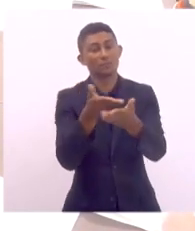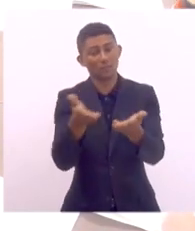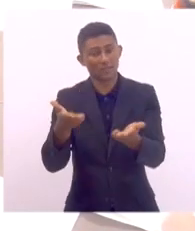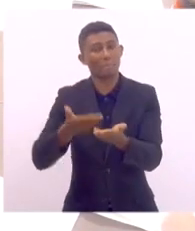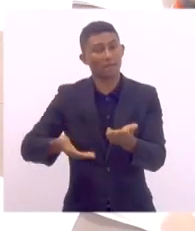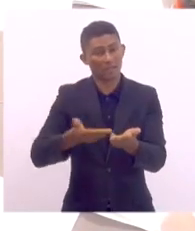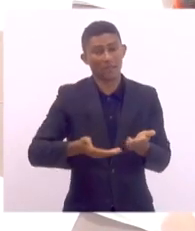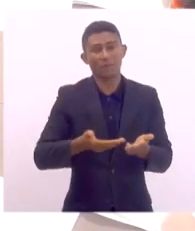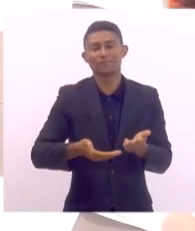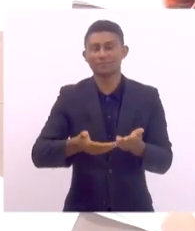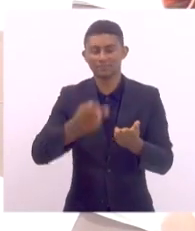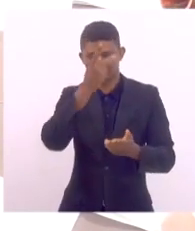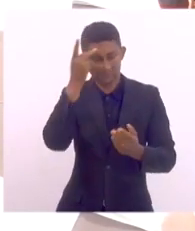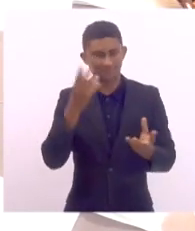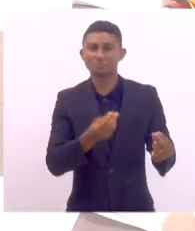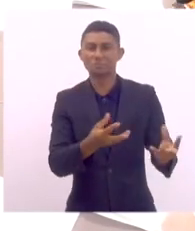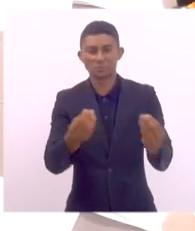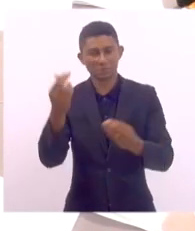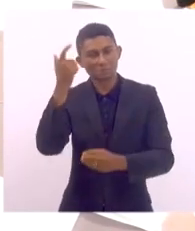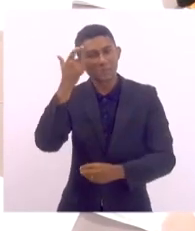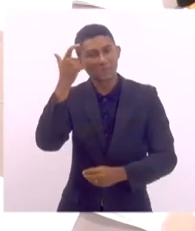aí. É.